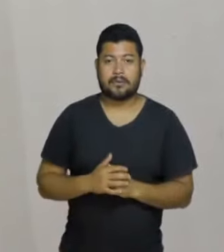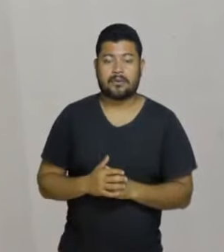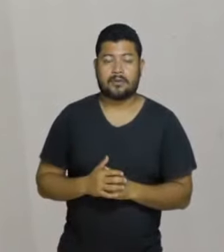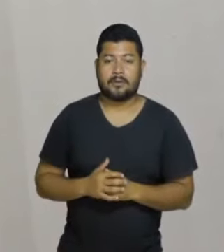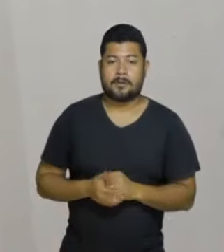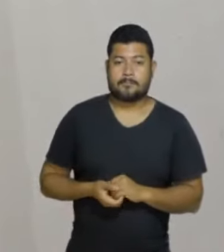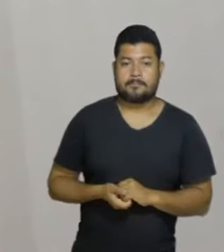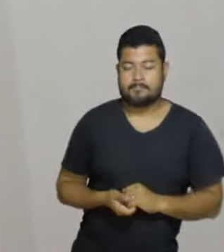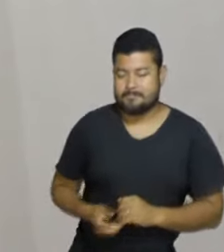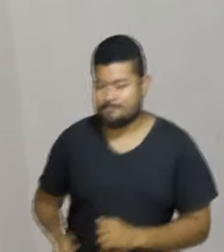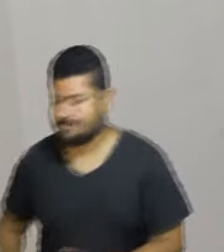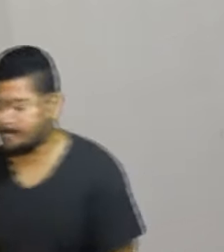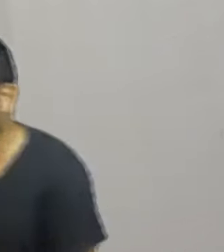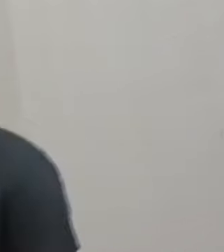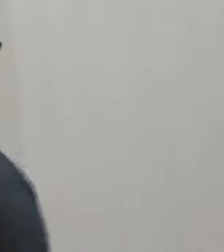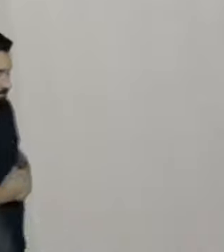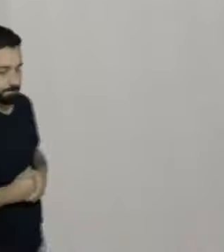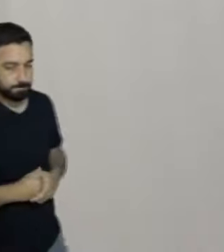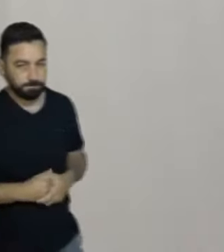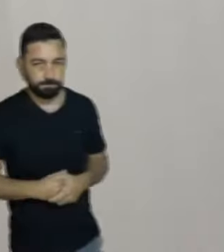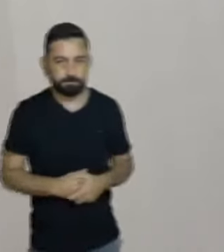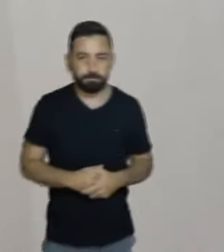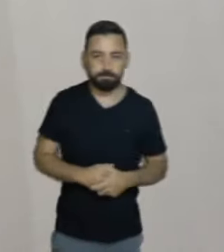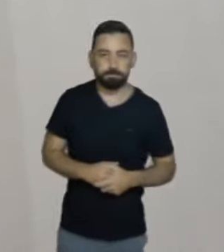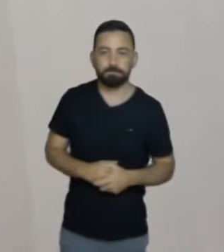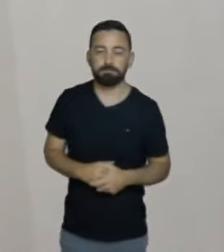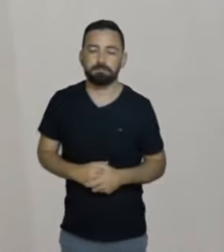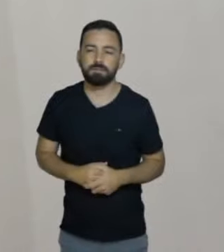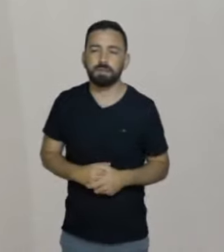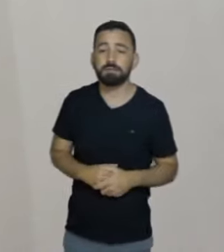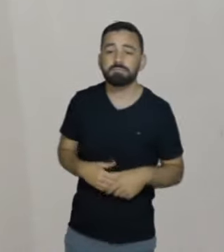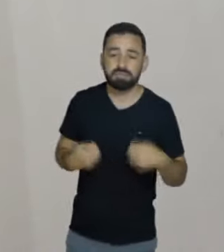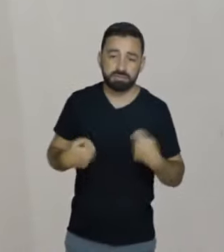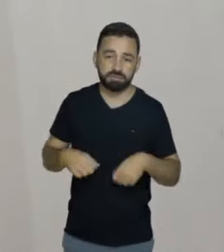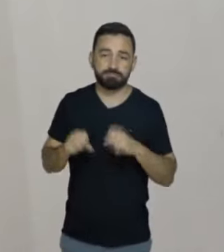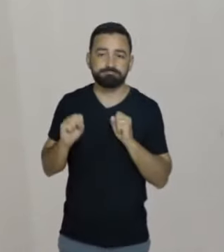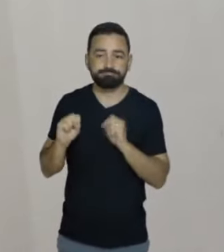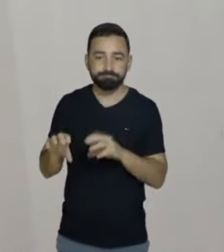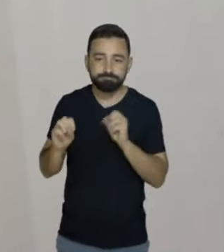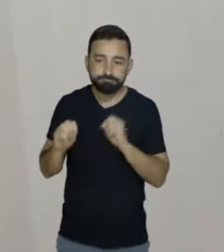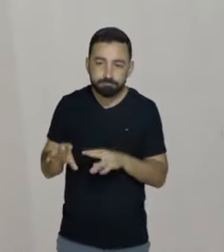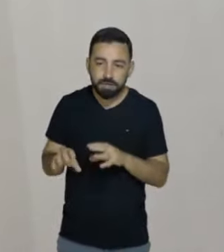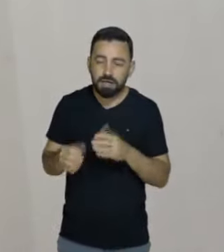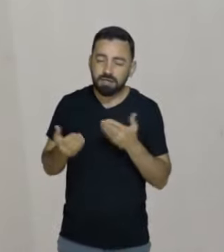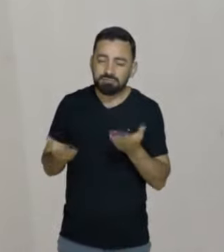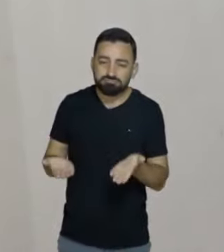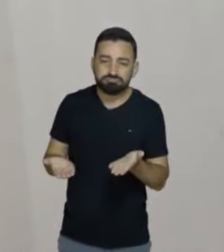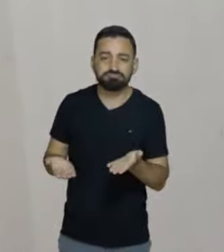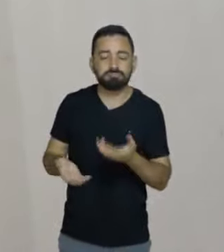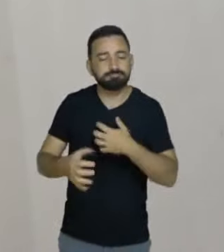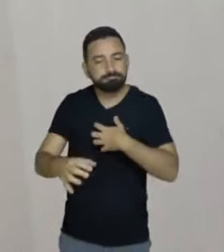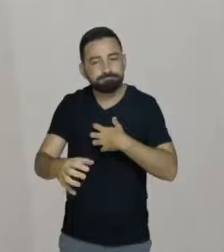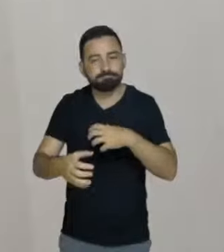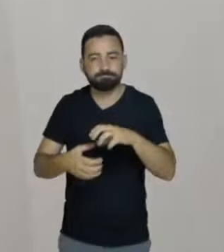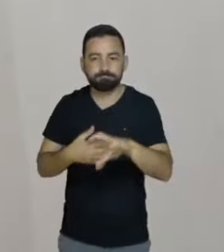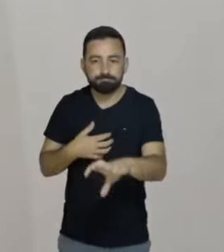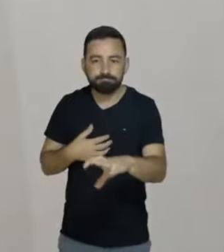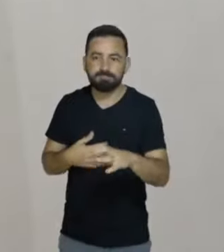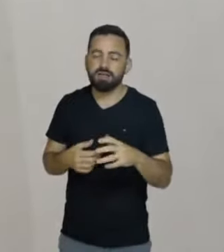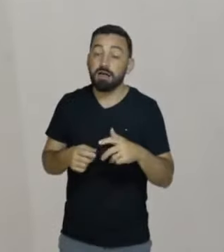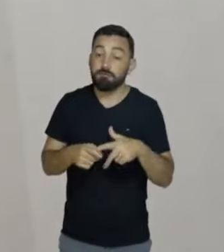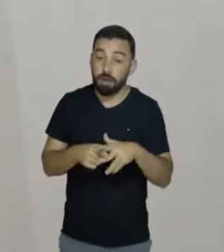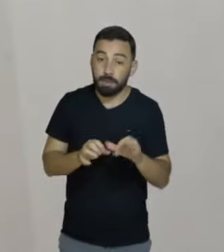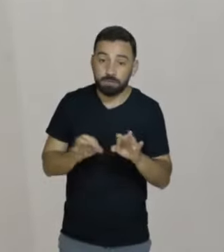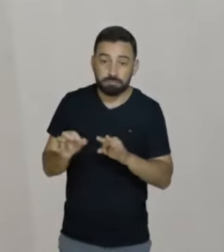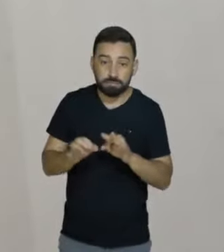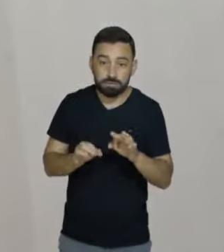Educar para a tolerância, para a empatia e para o respeito mútuo. Precisamos investir em ferramentas que combatam a desinformação e